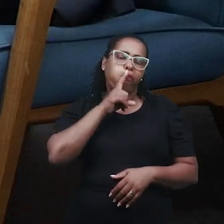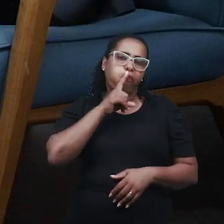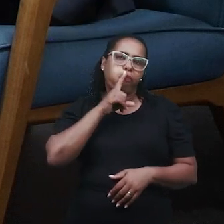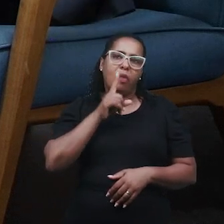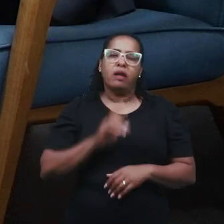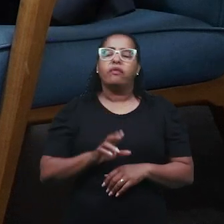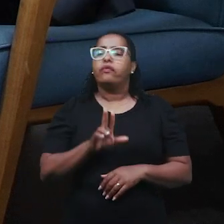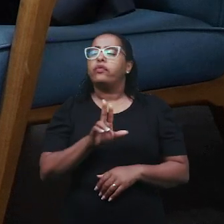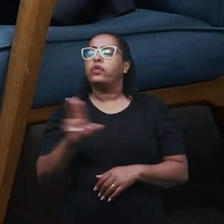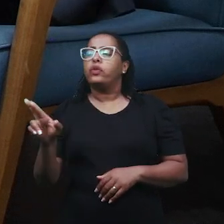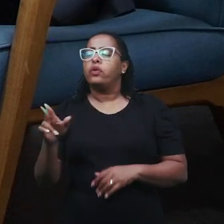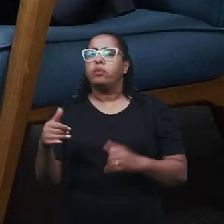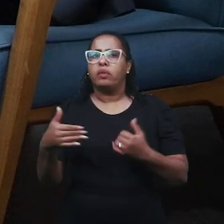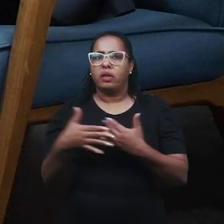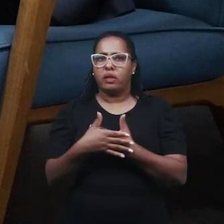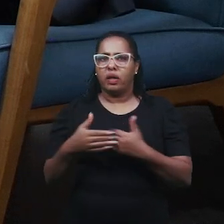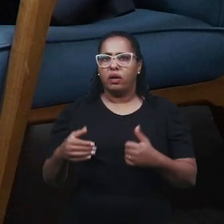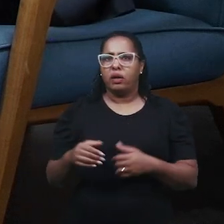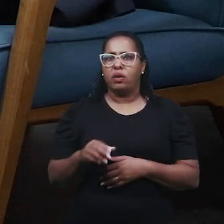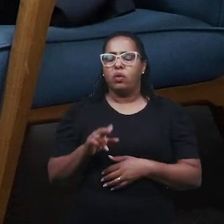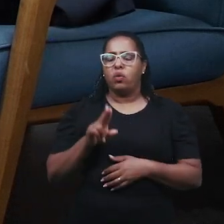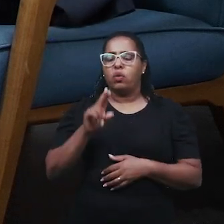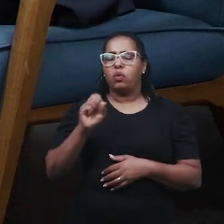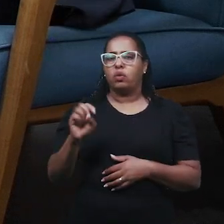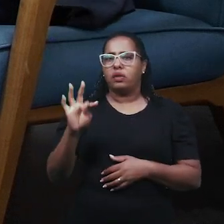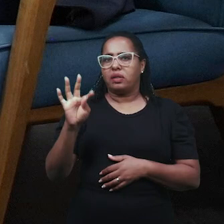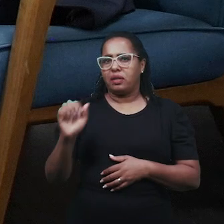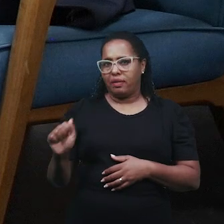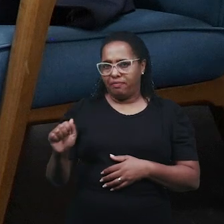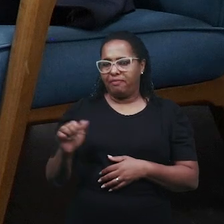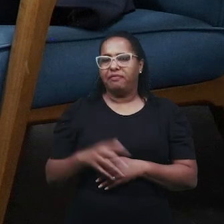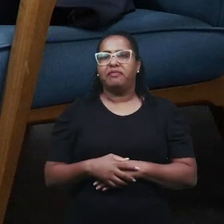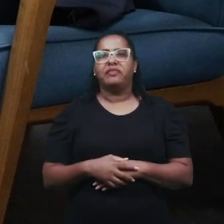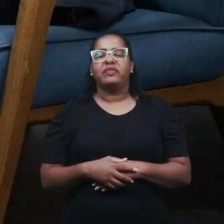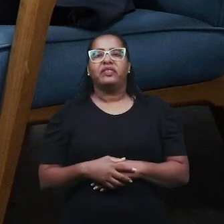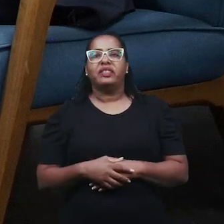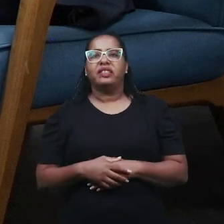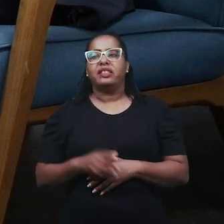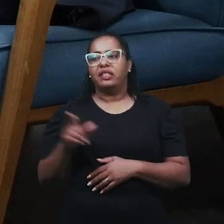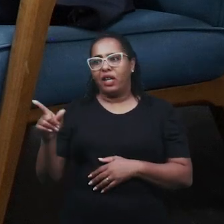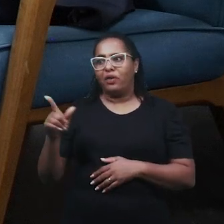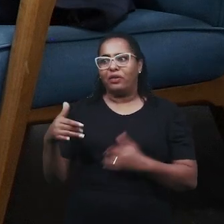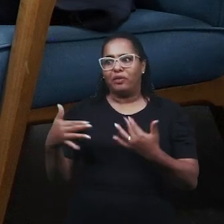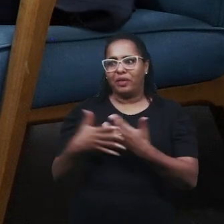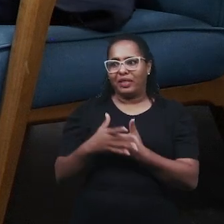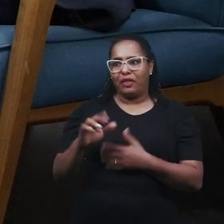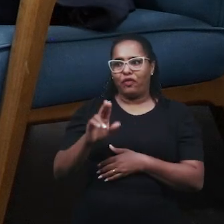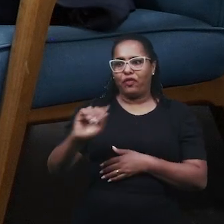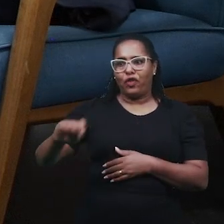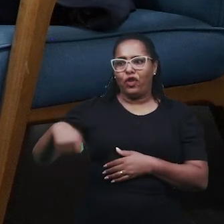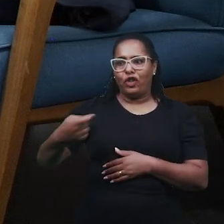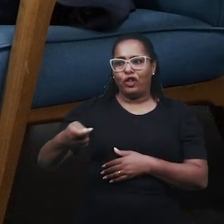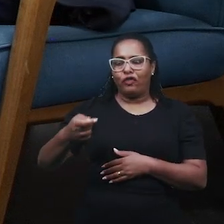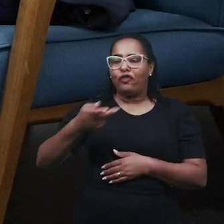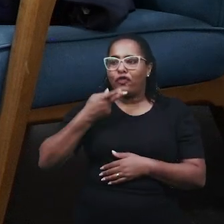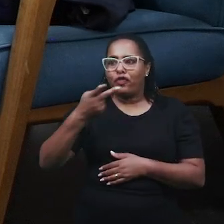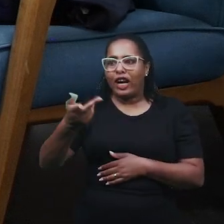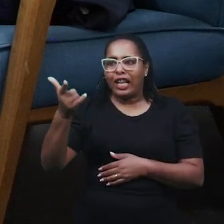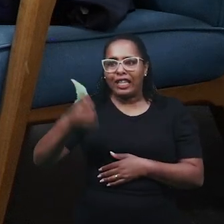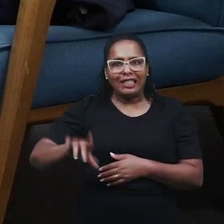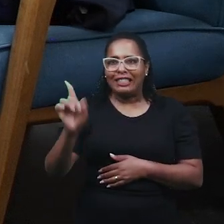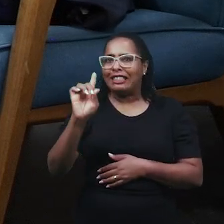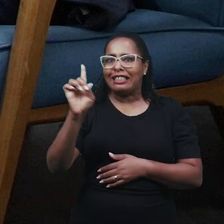Você falou o nome da cidade? Worcester. Pronto. Então, os irmãos dessa cidade aí, eu não quero nem repetir, porque eu não sei se eu sei falar